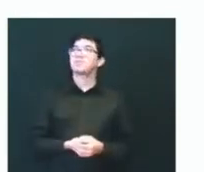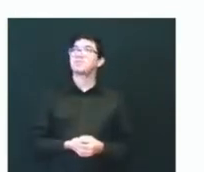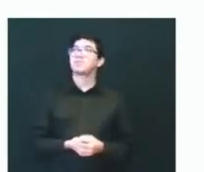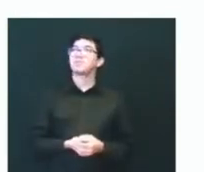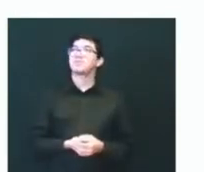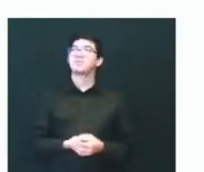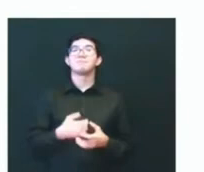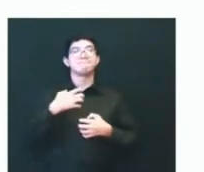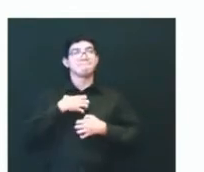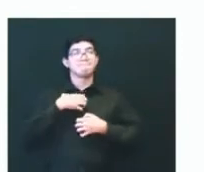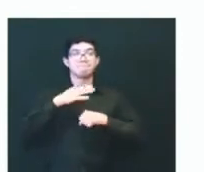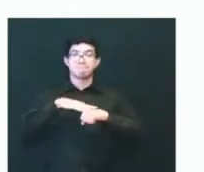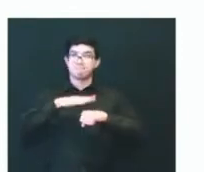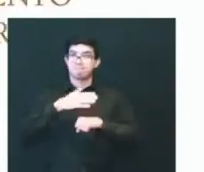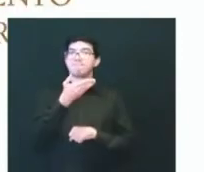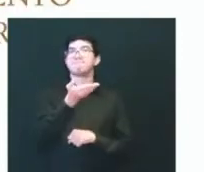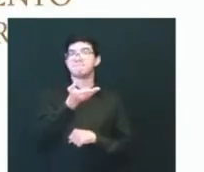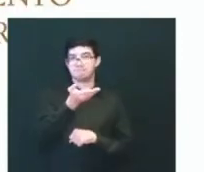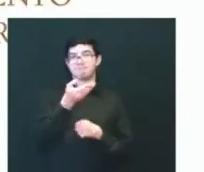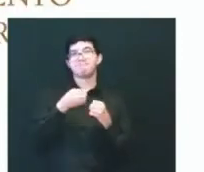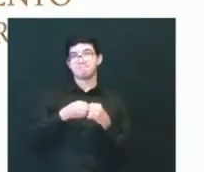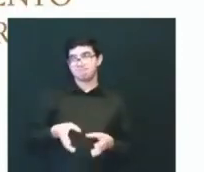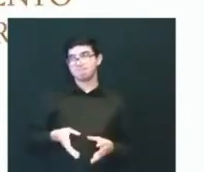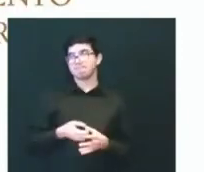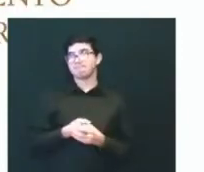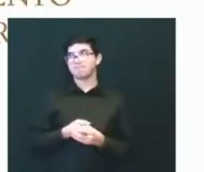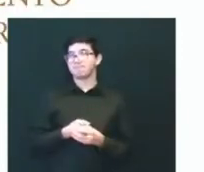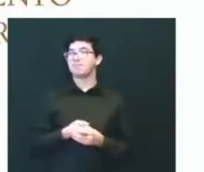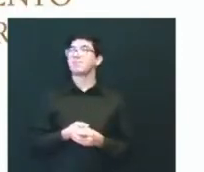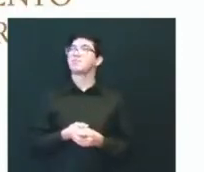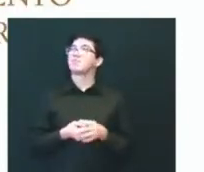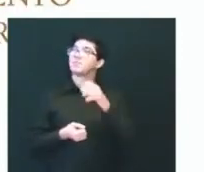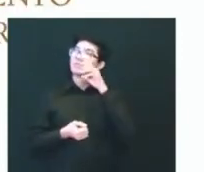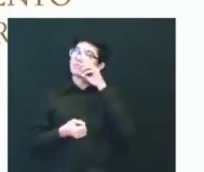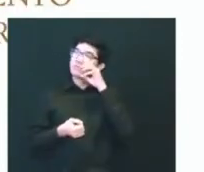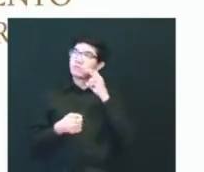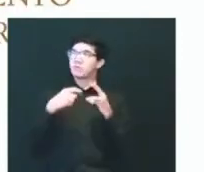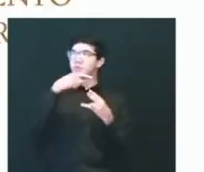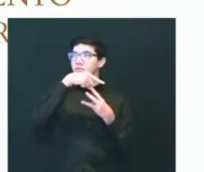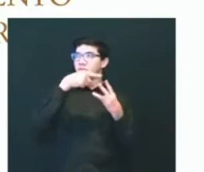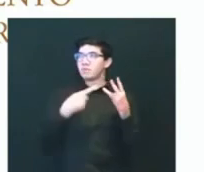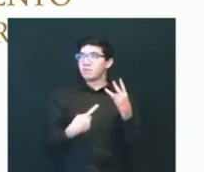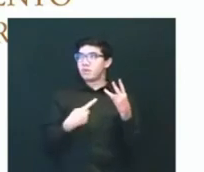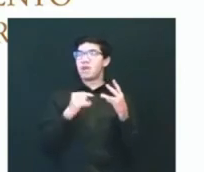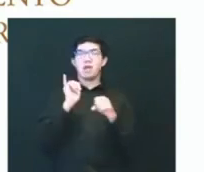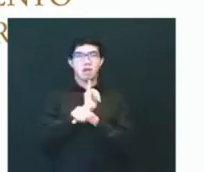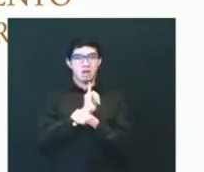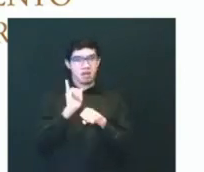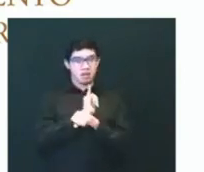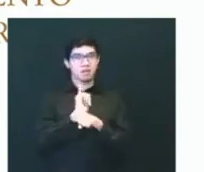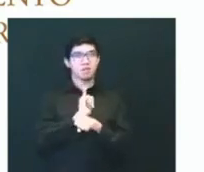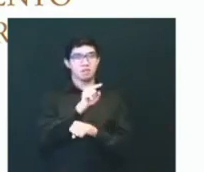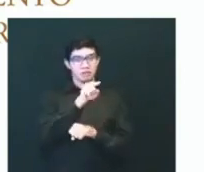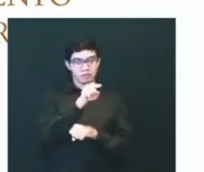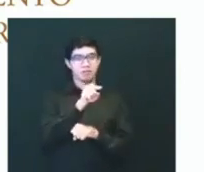está sentindo esses sintomas, que compromete mesmo. Então, eu trouxe aqui 3 estratégias nutricionais que a gente pode colocar em prática para